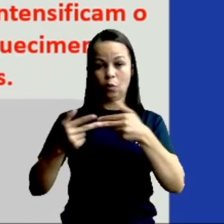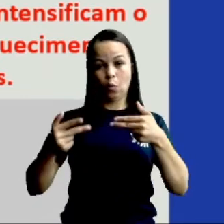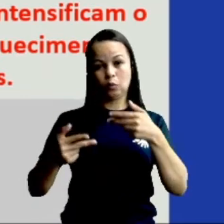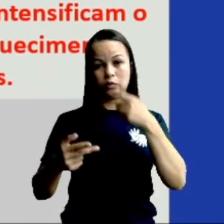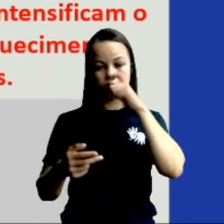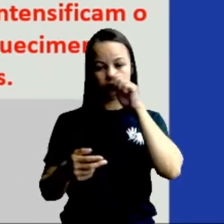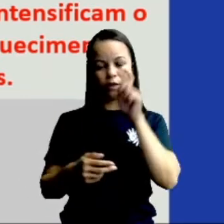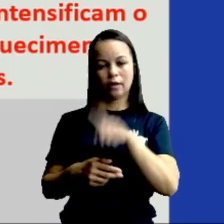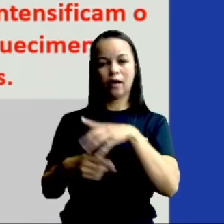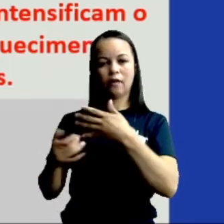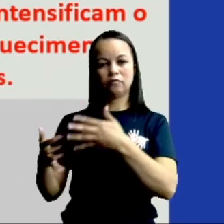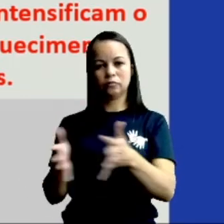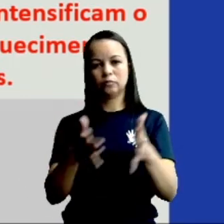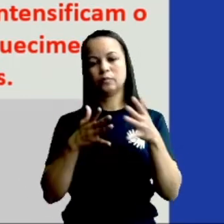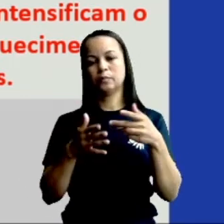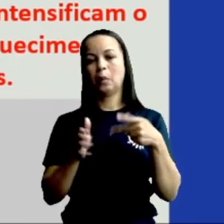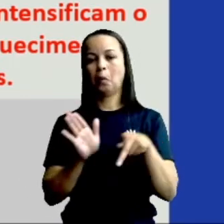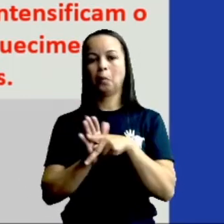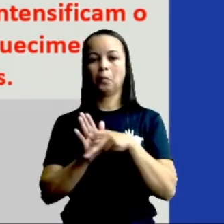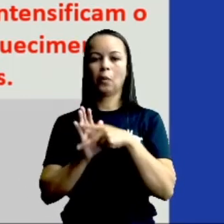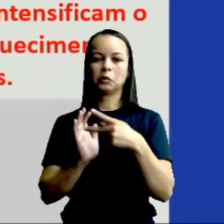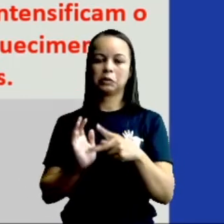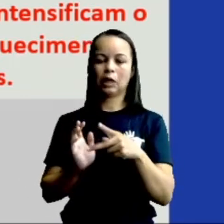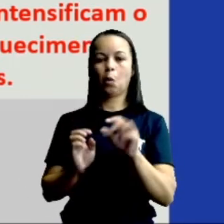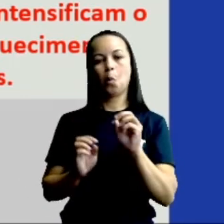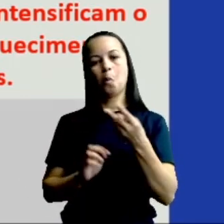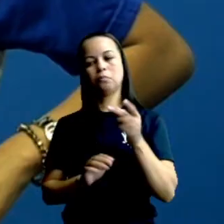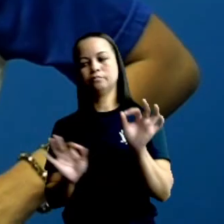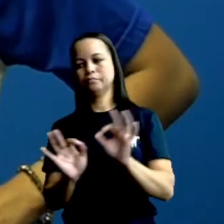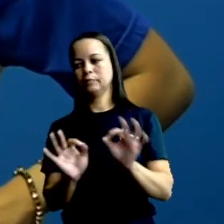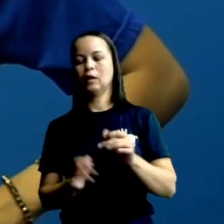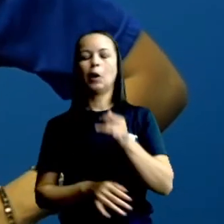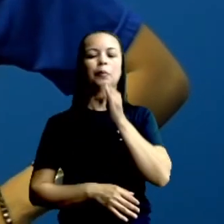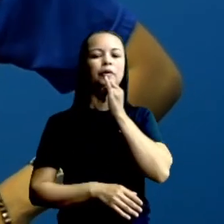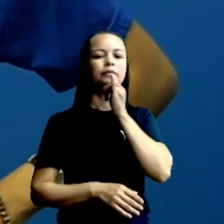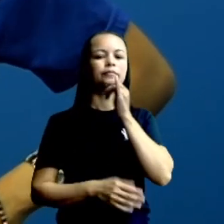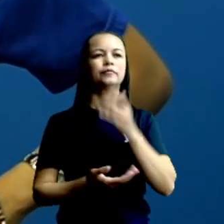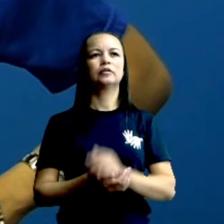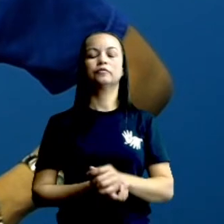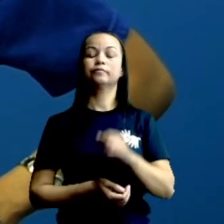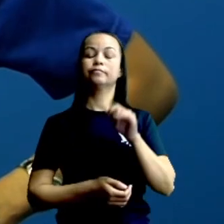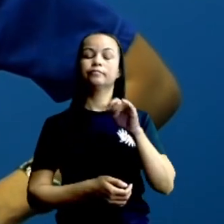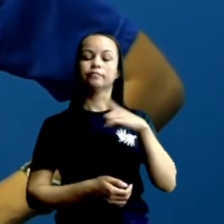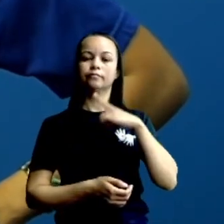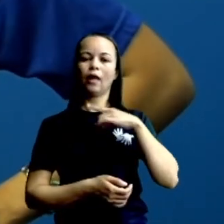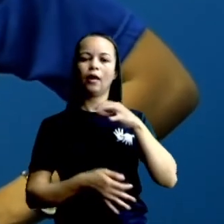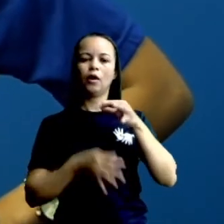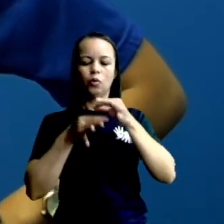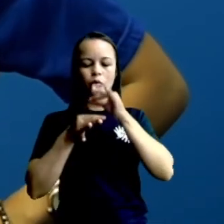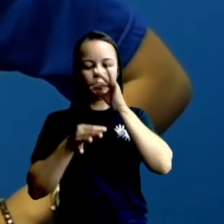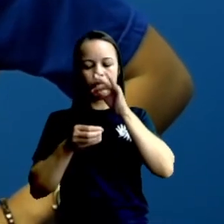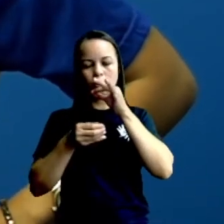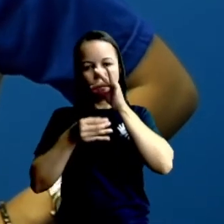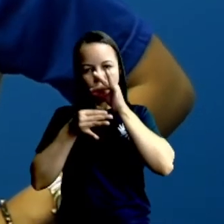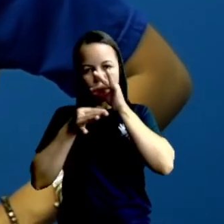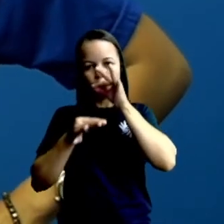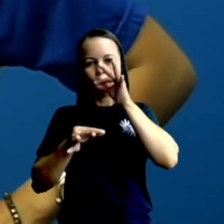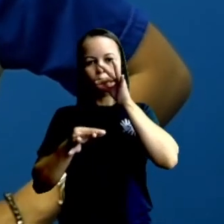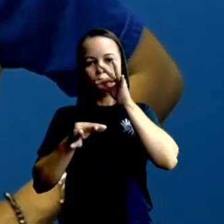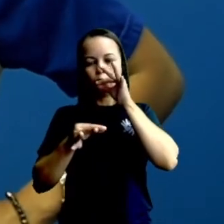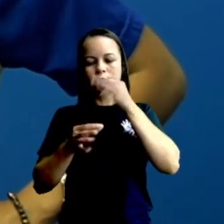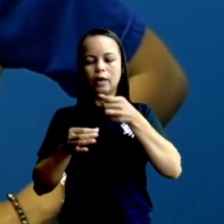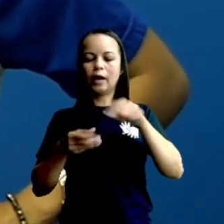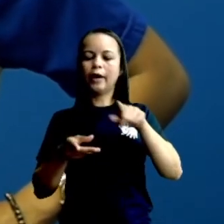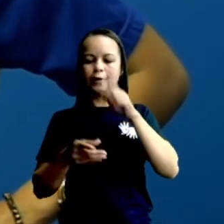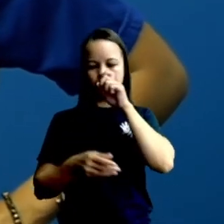proposital ou não. Porque se você tem um canudo na sua mão e joga fora, e joga dentro do